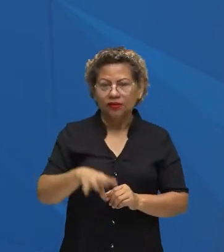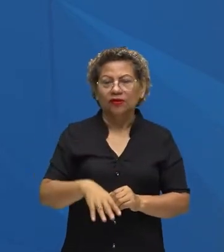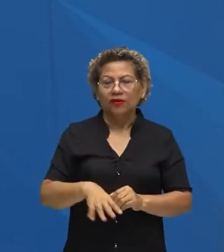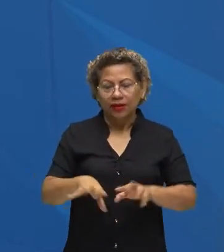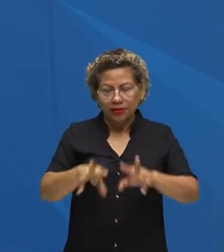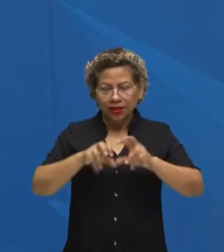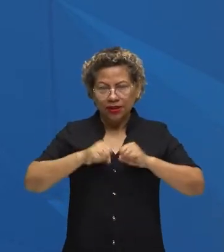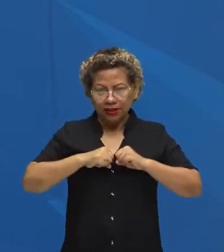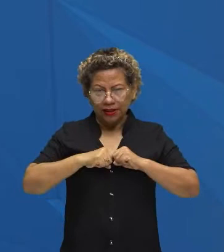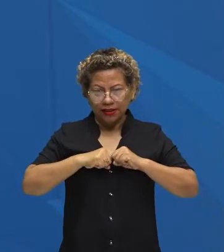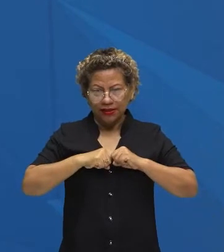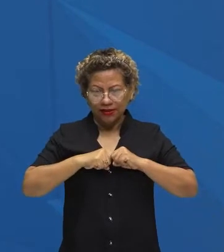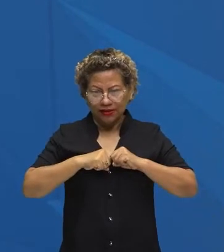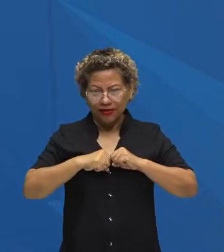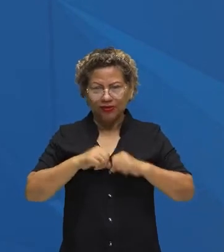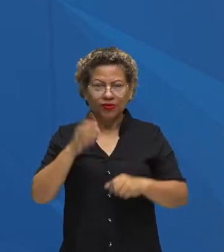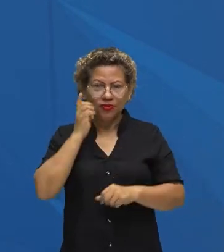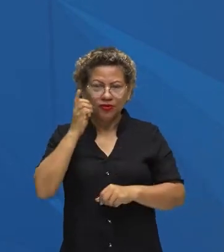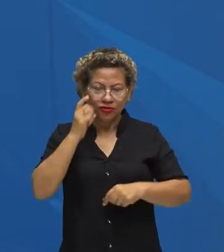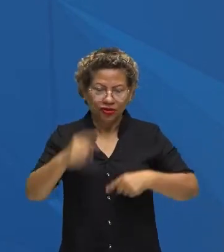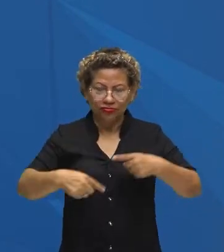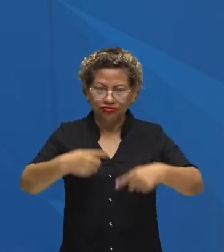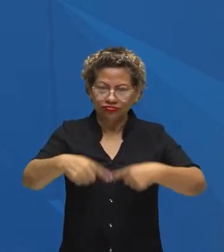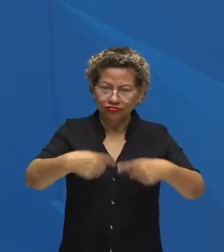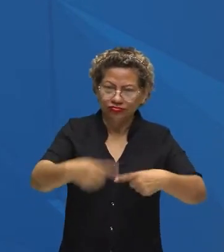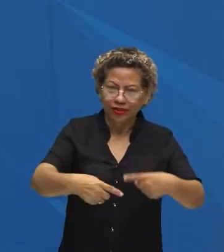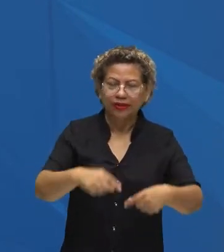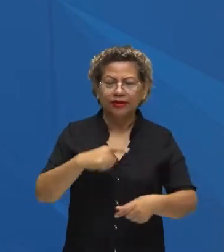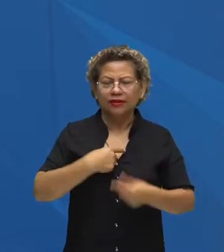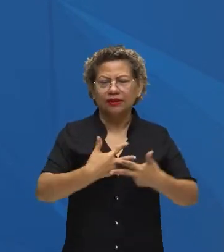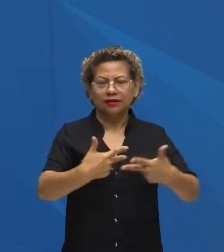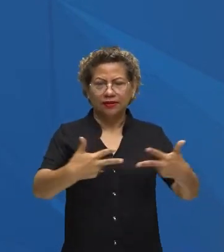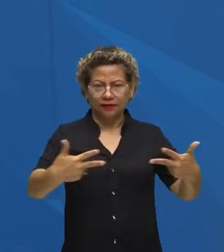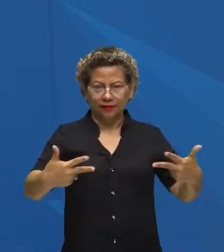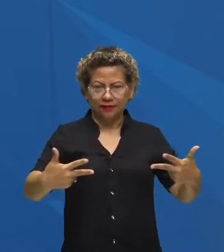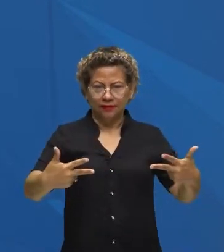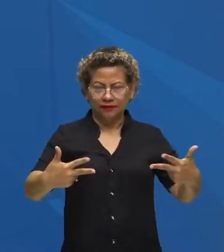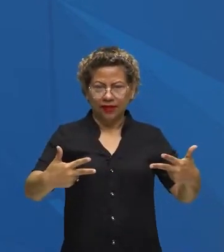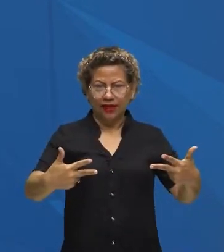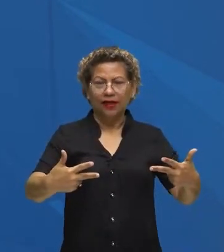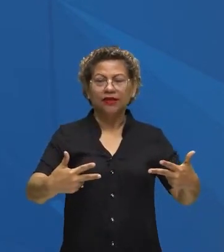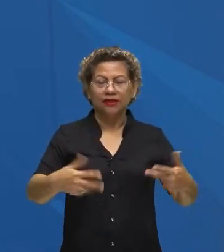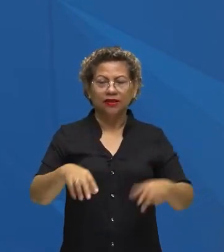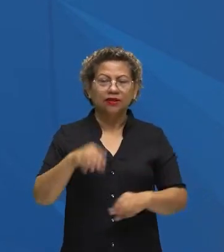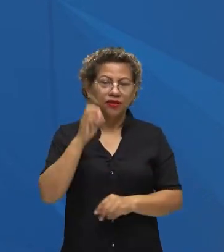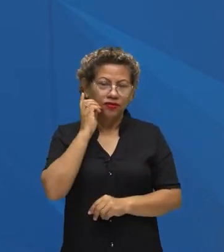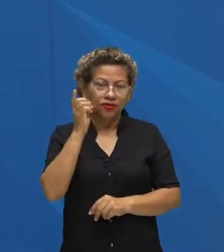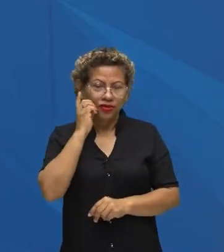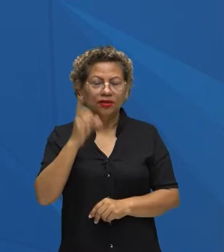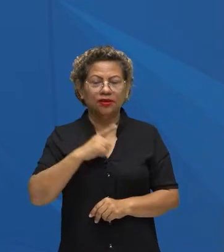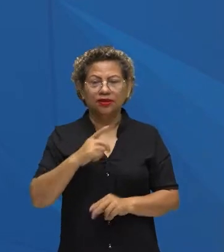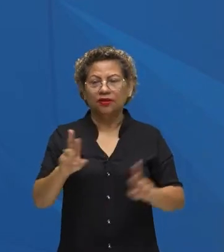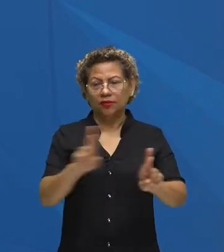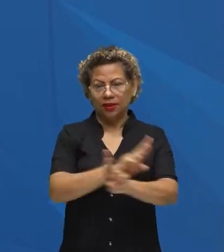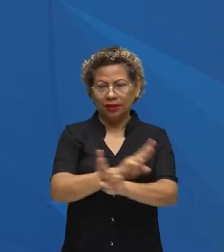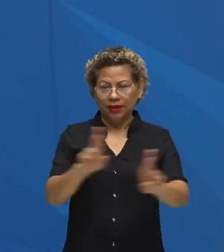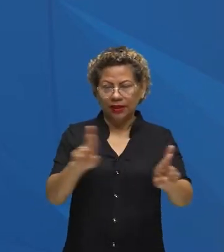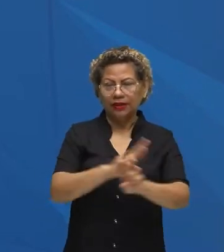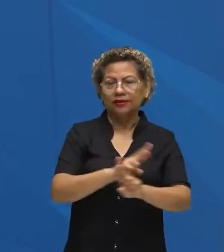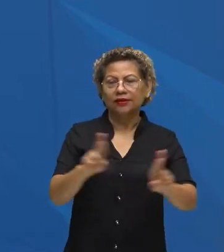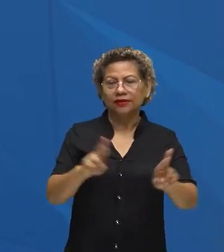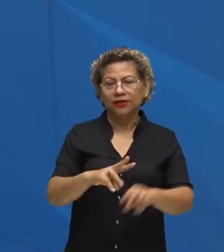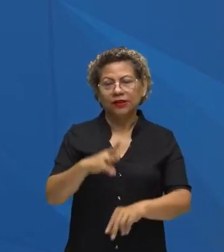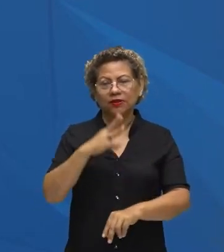essa comprovação, mas que faz parte da sabedoria. E existem diversas coisas que a gente faz no dia a dia que está relacionado aí a esse